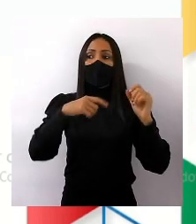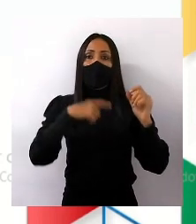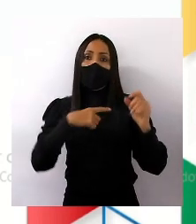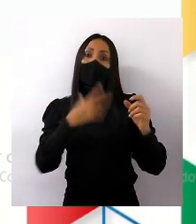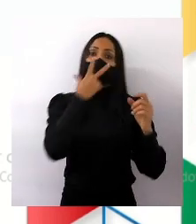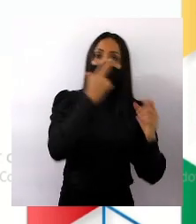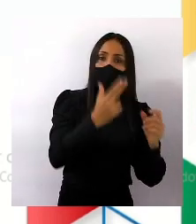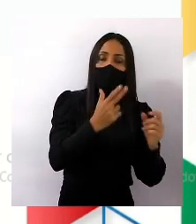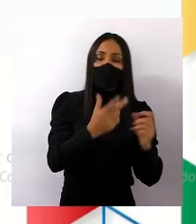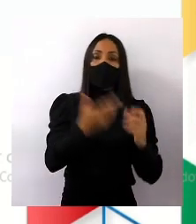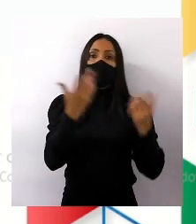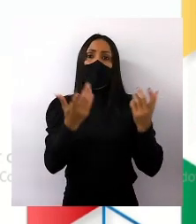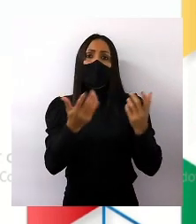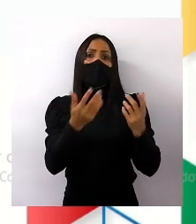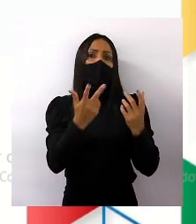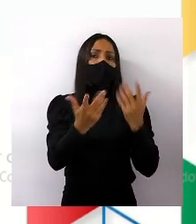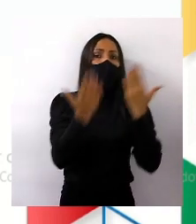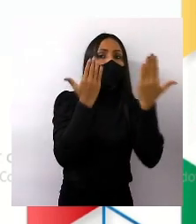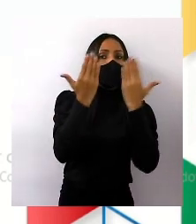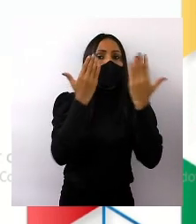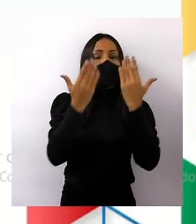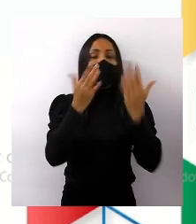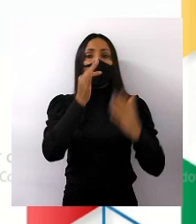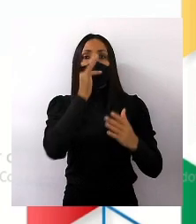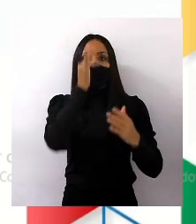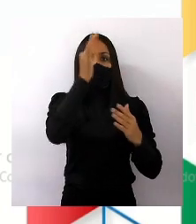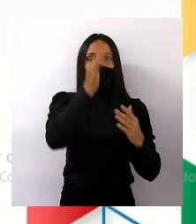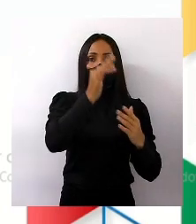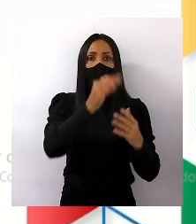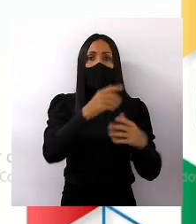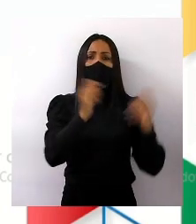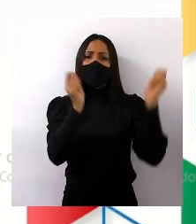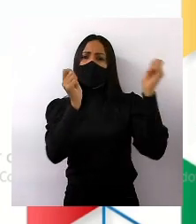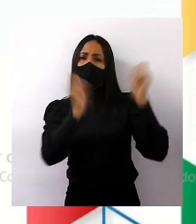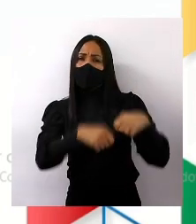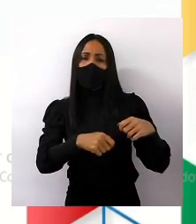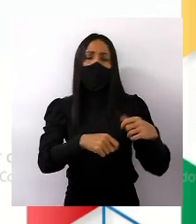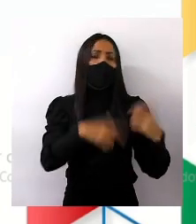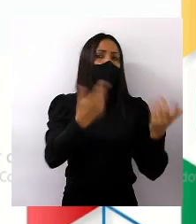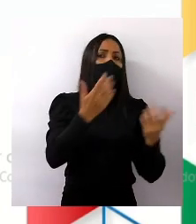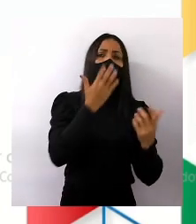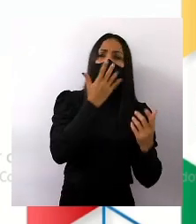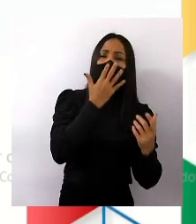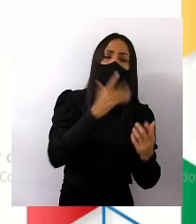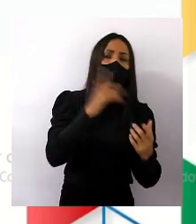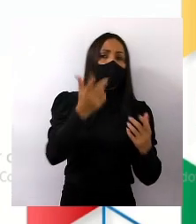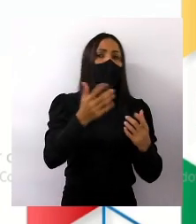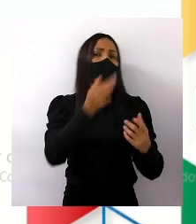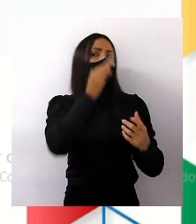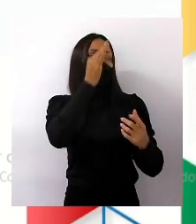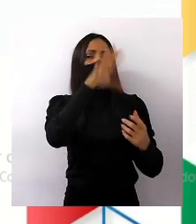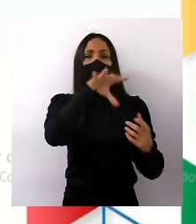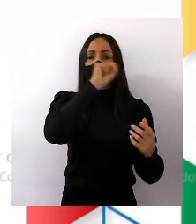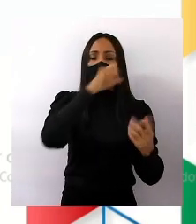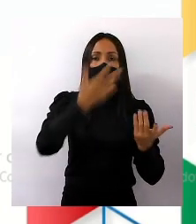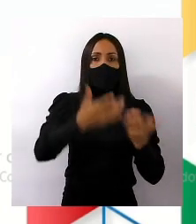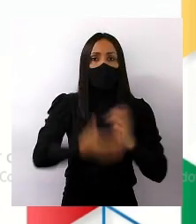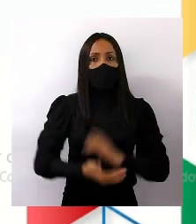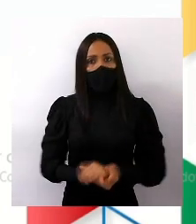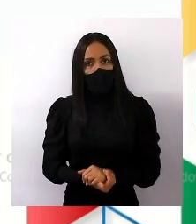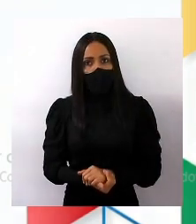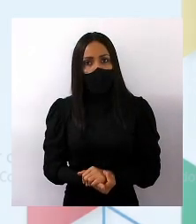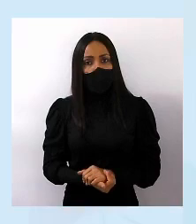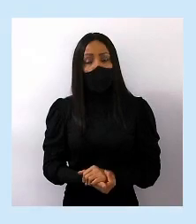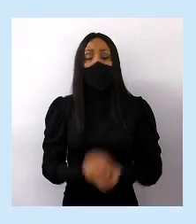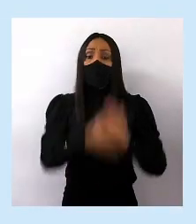ele associou uma flor a uma rosa, só que é uma rosa estúpida, inválida, sem cor, sem perfume. Vejam a visão do autor. É isso, gente.